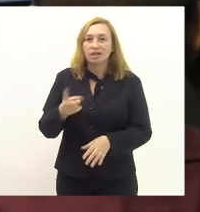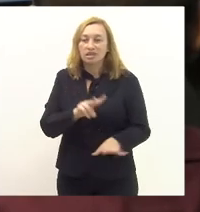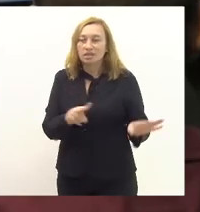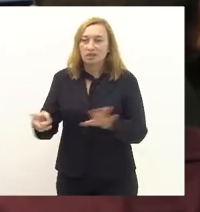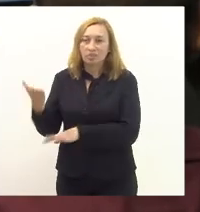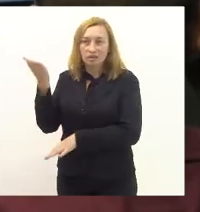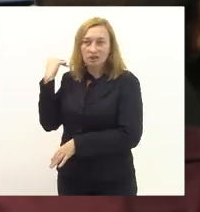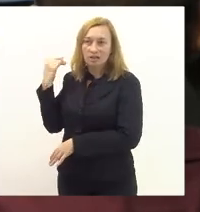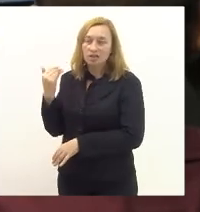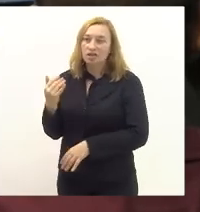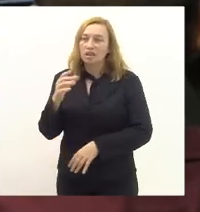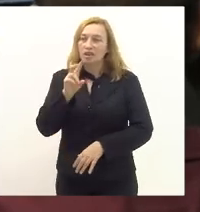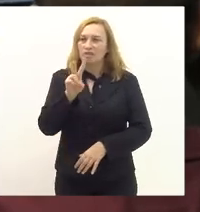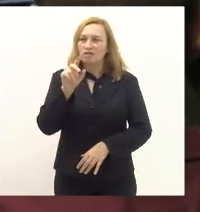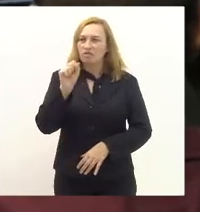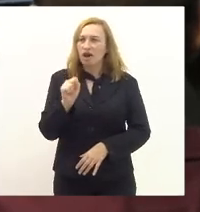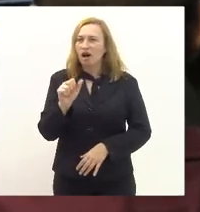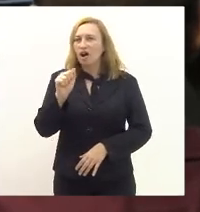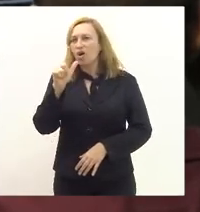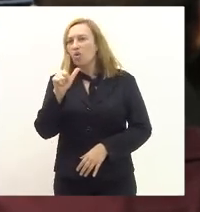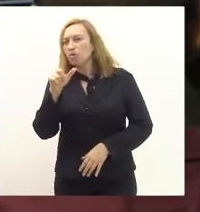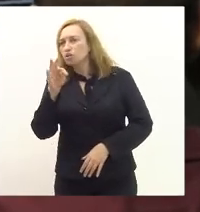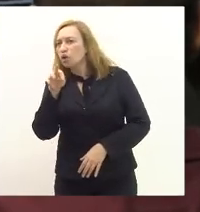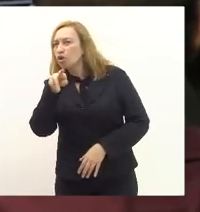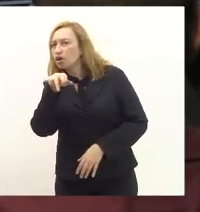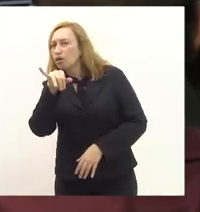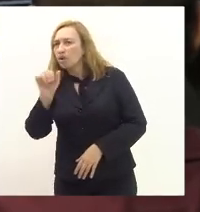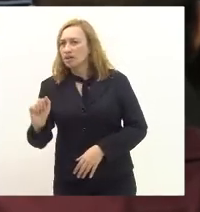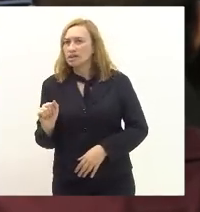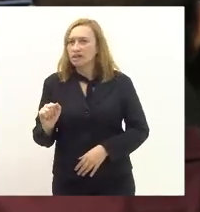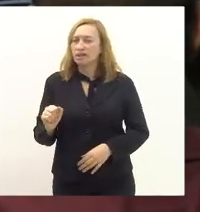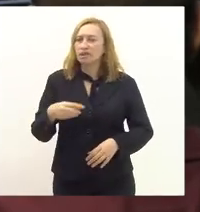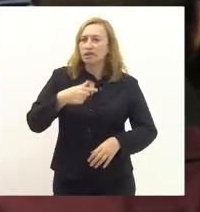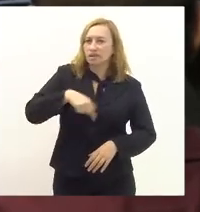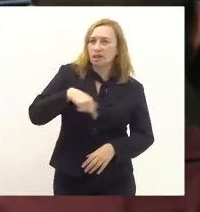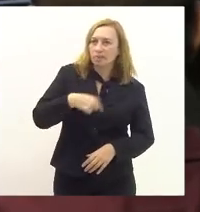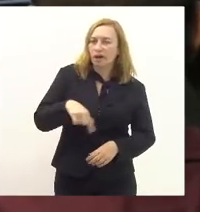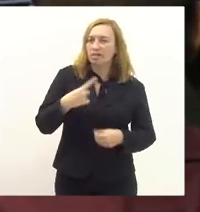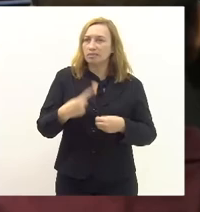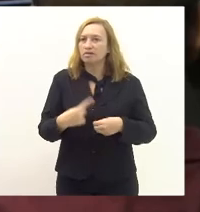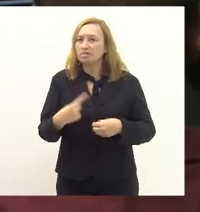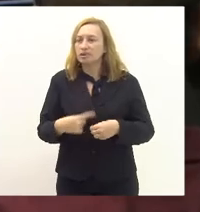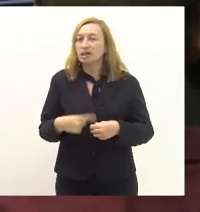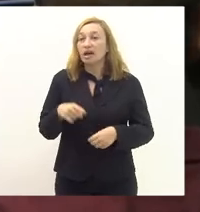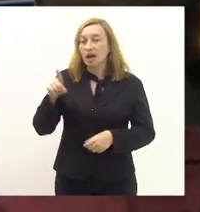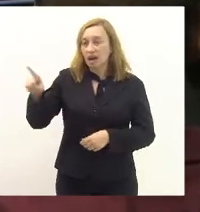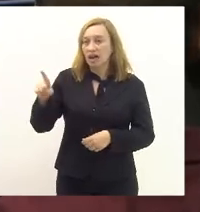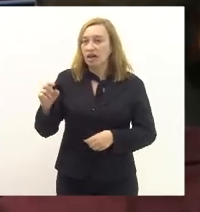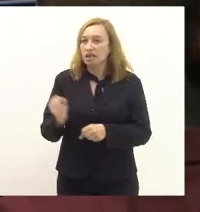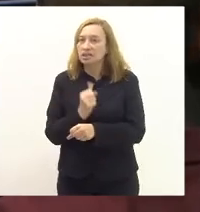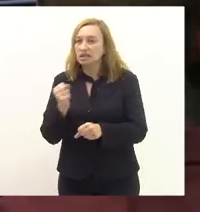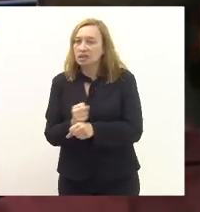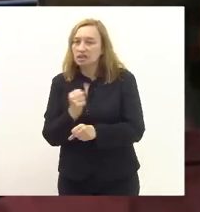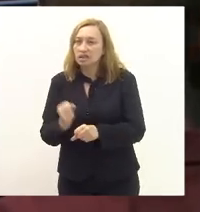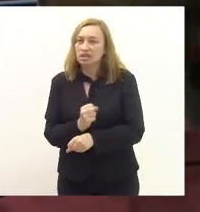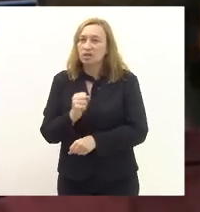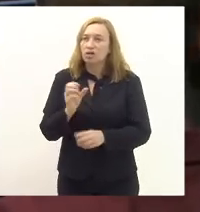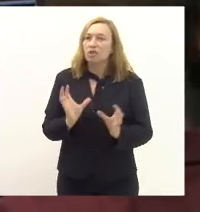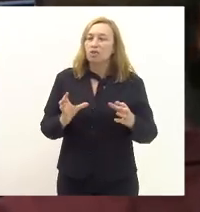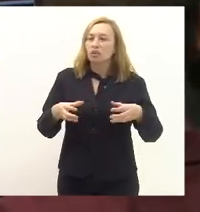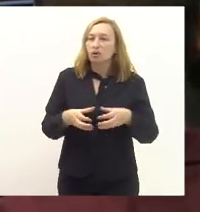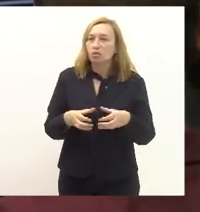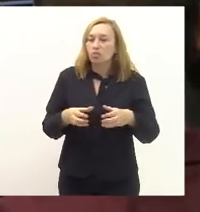estive no bairro Valdariosa, um bairro querido da cidade de Queimados, onde lá vai ser reformado um conjunto